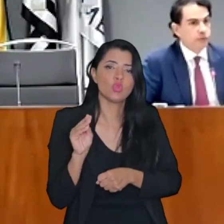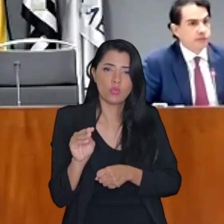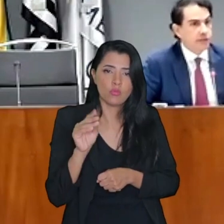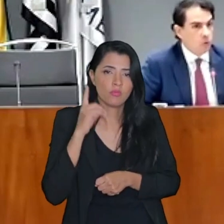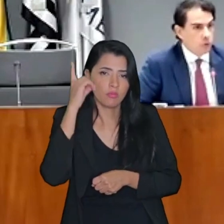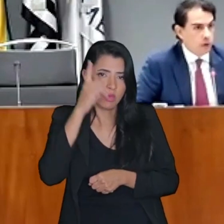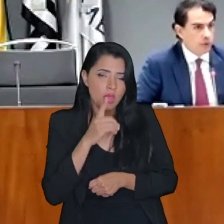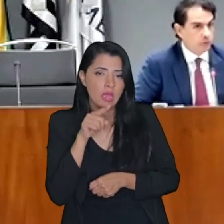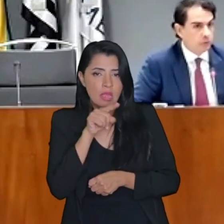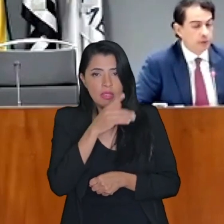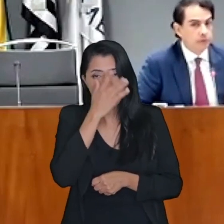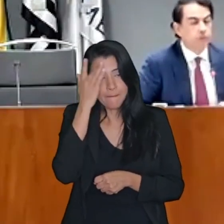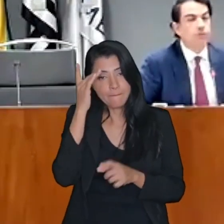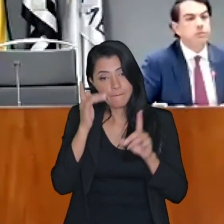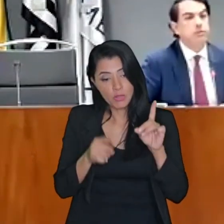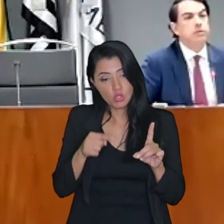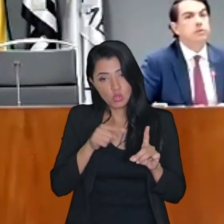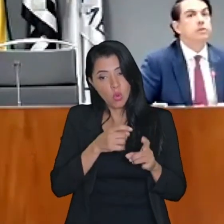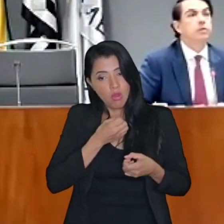e o potencial colaborador?